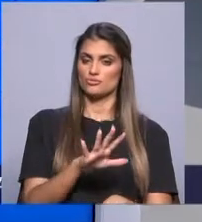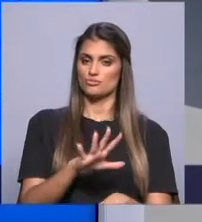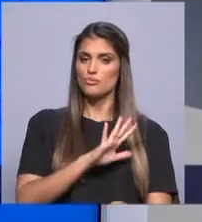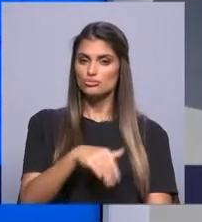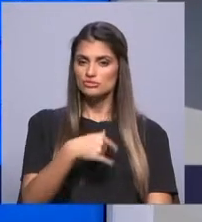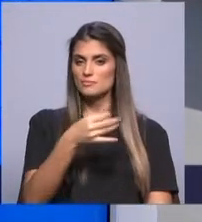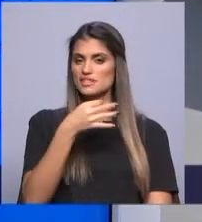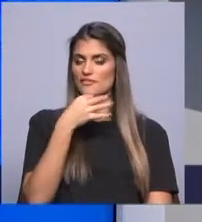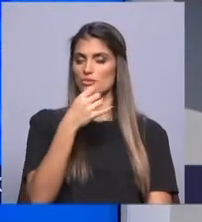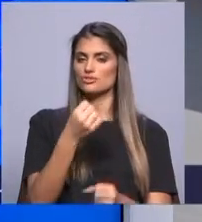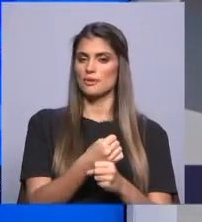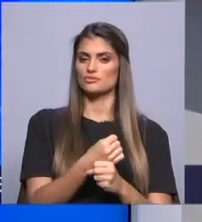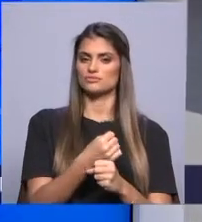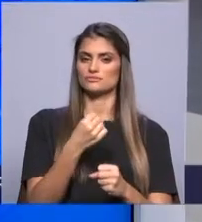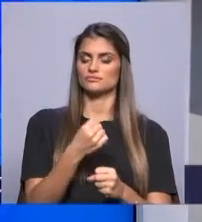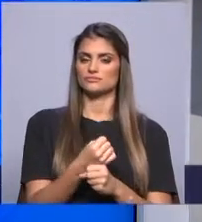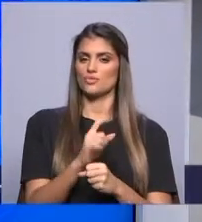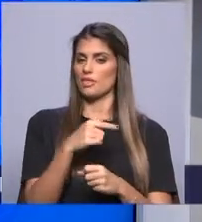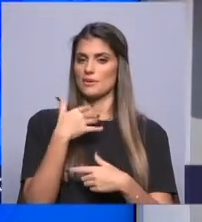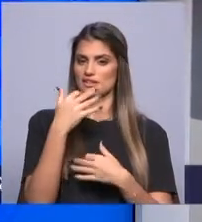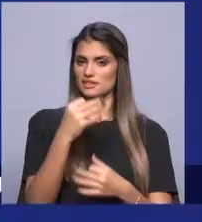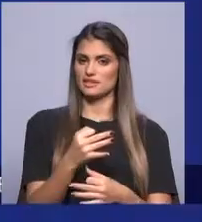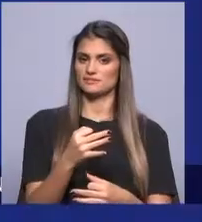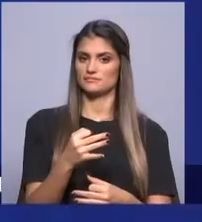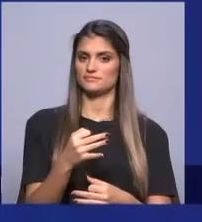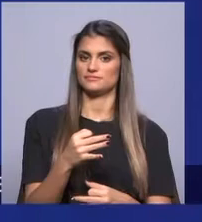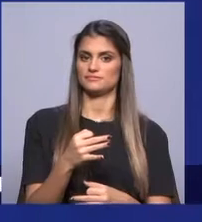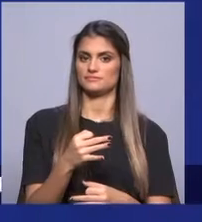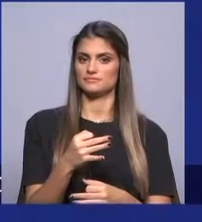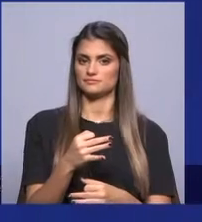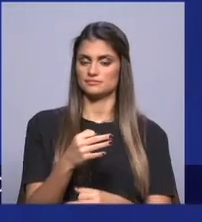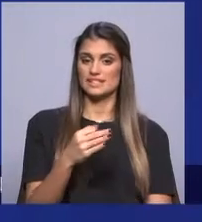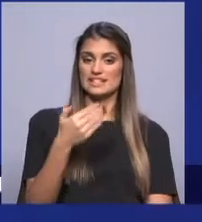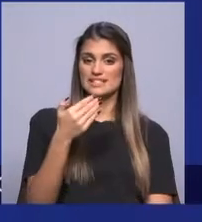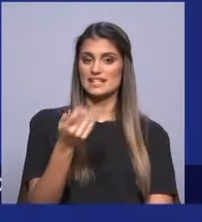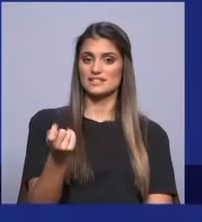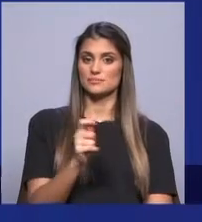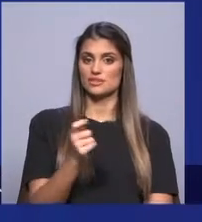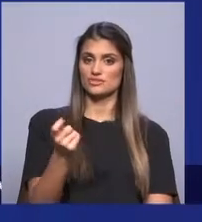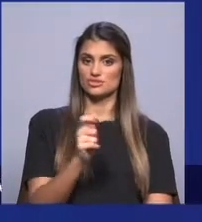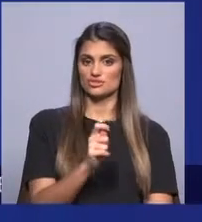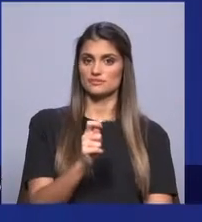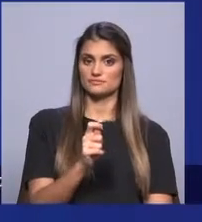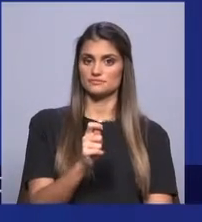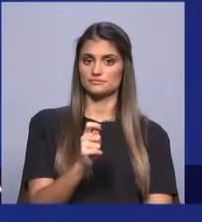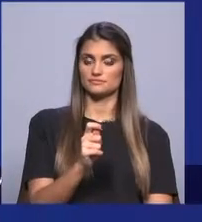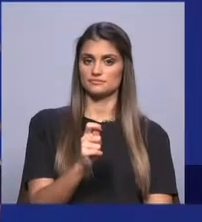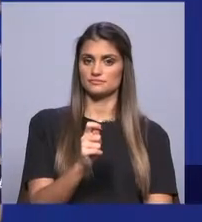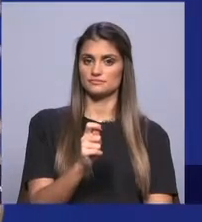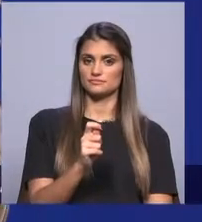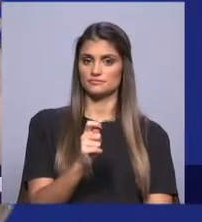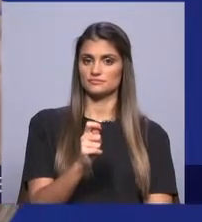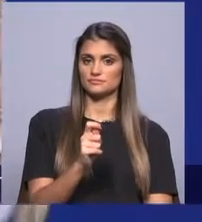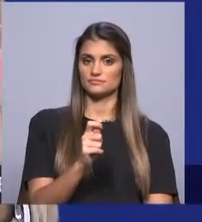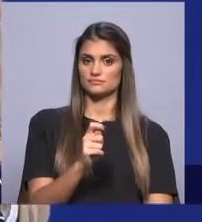a falar de um trabalho inacreditável, que são 7 meses de levantamento daquilo que são